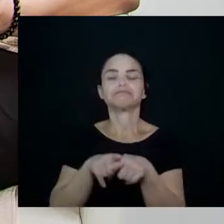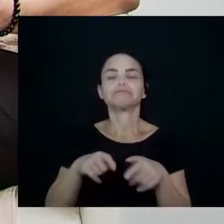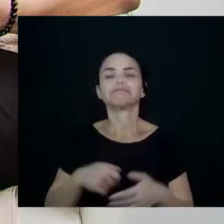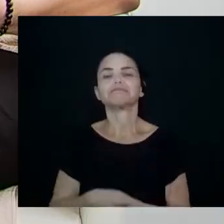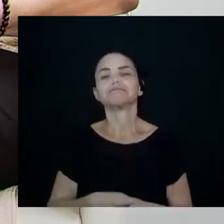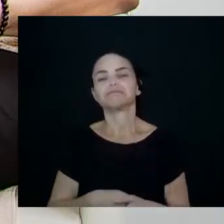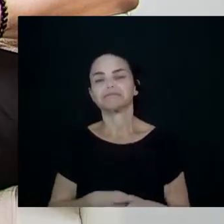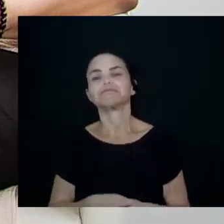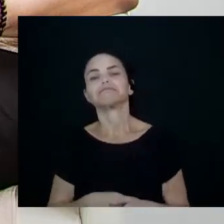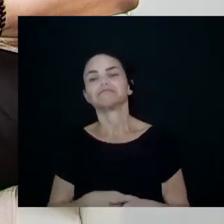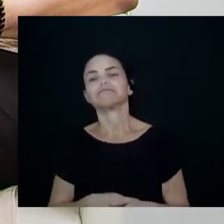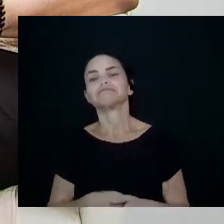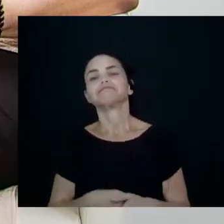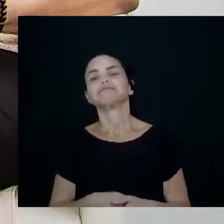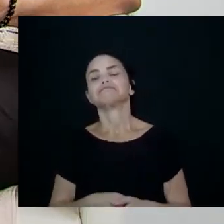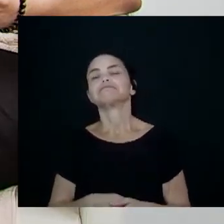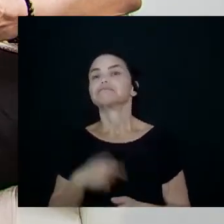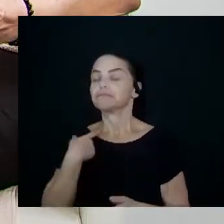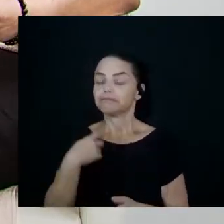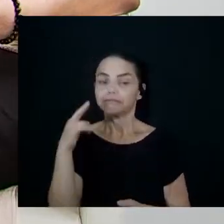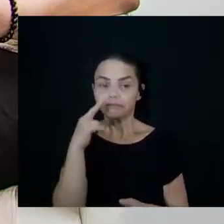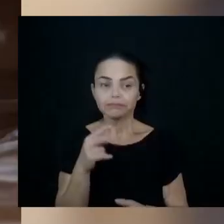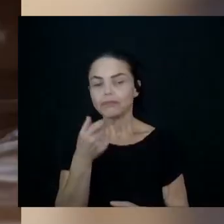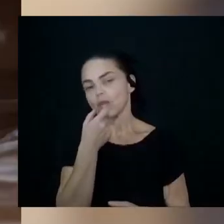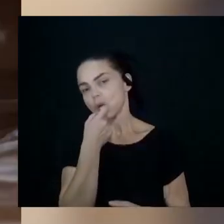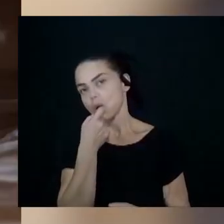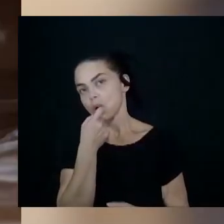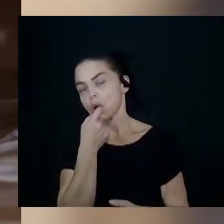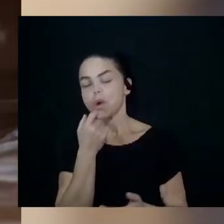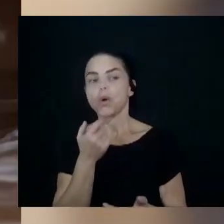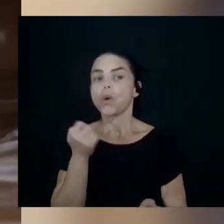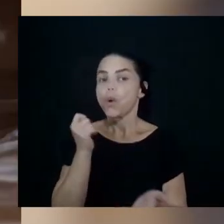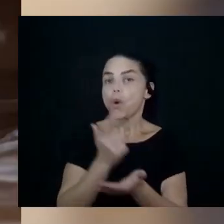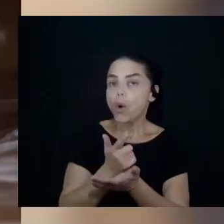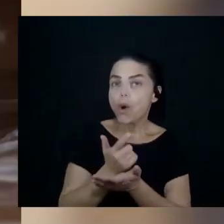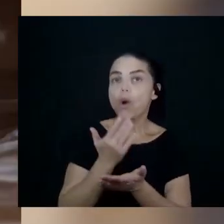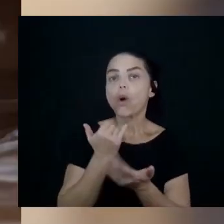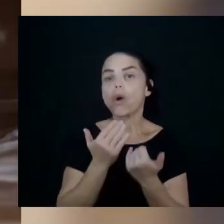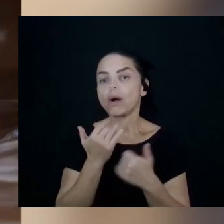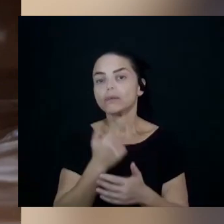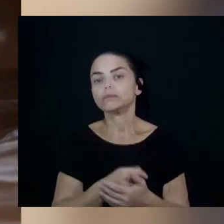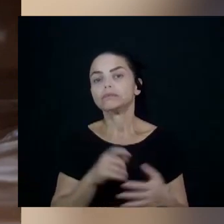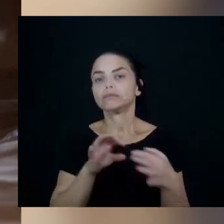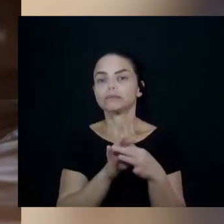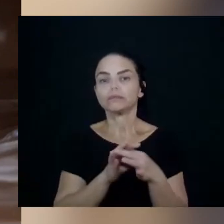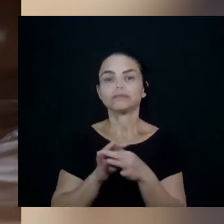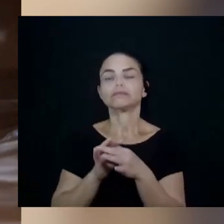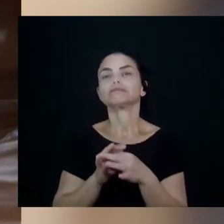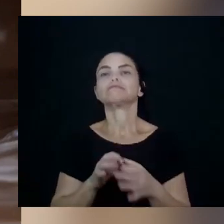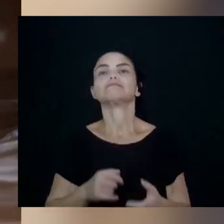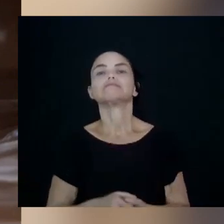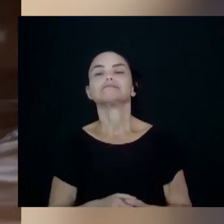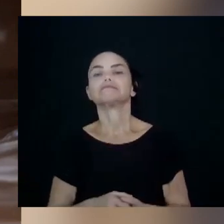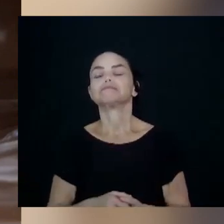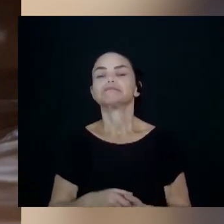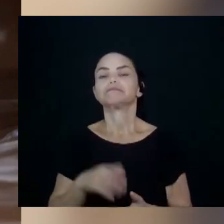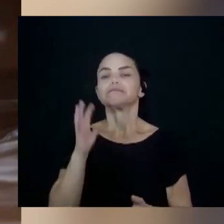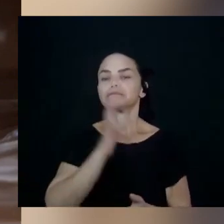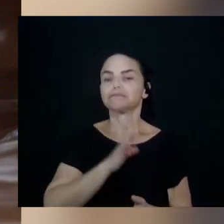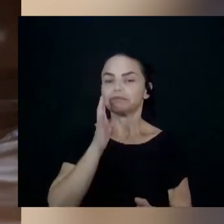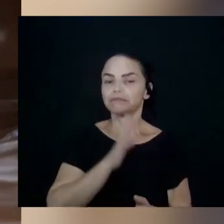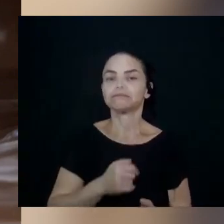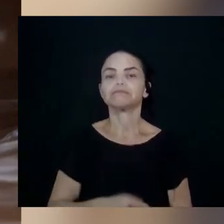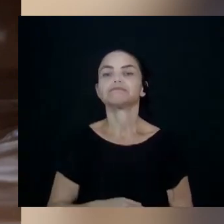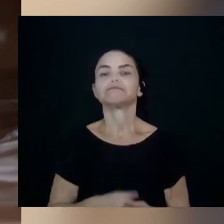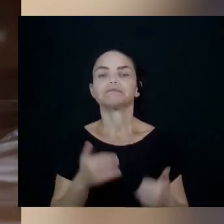também pela parte, né, do pessoal tá vendo minhas bolachas. Então, acabei unindo o útil ao agradável. E